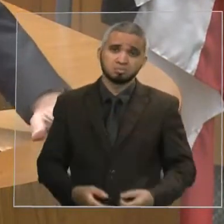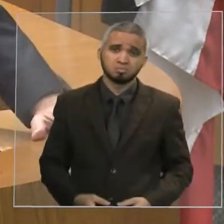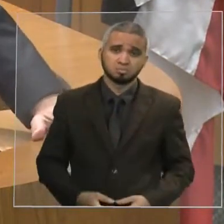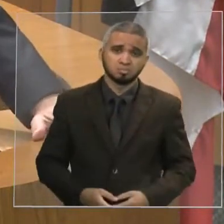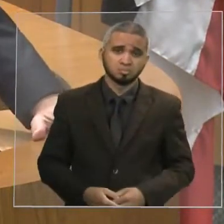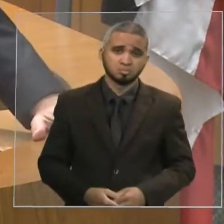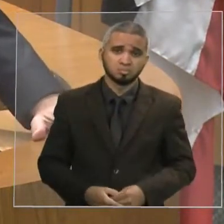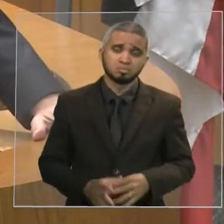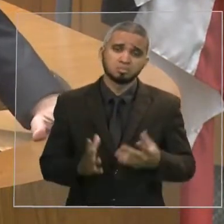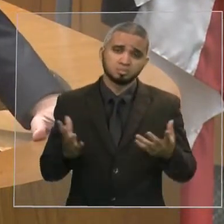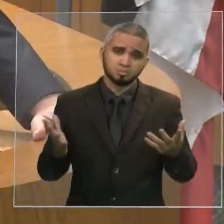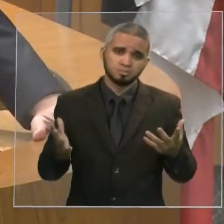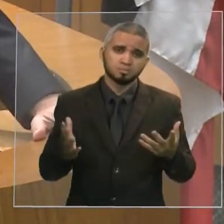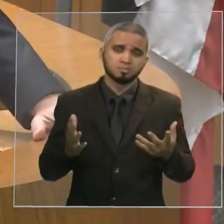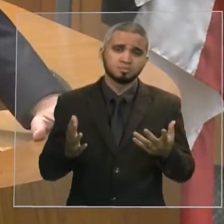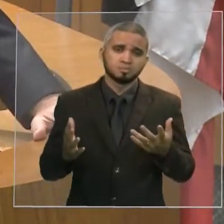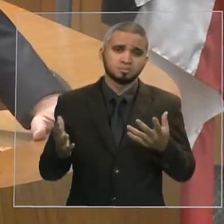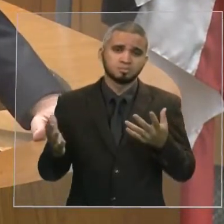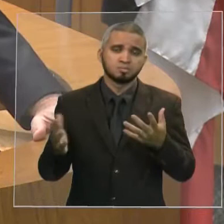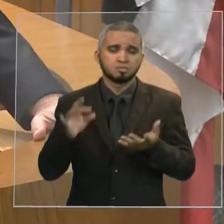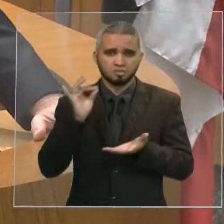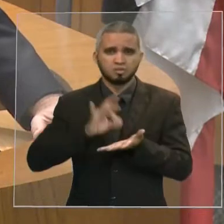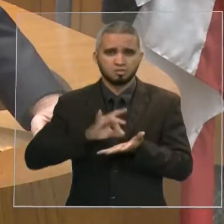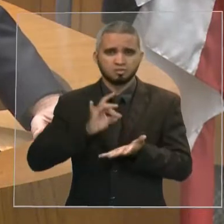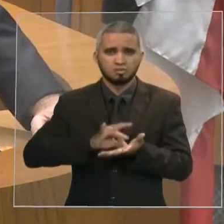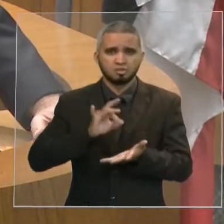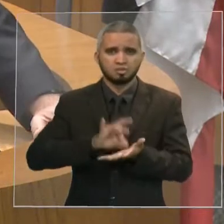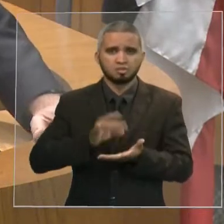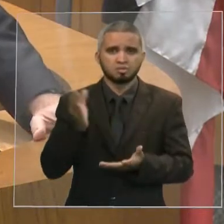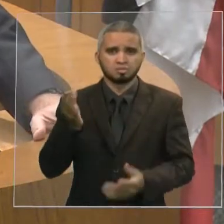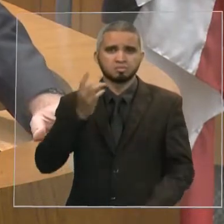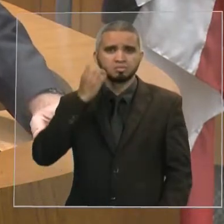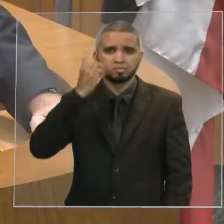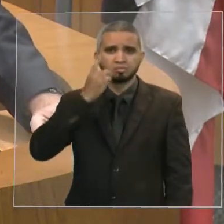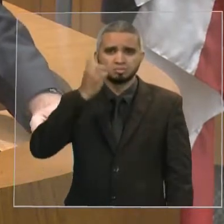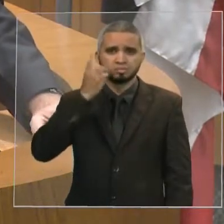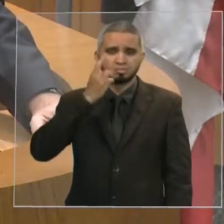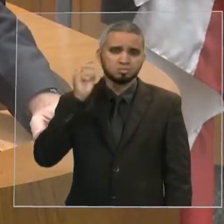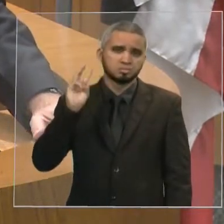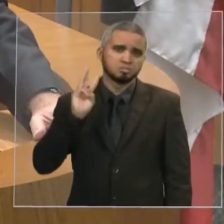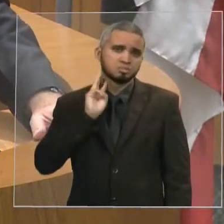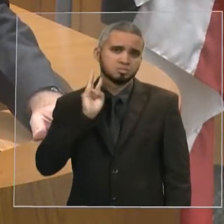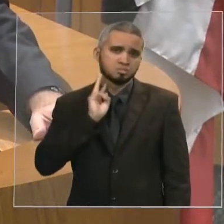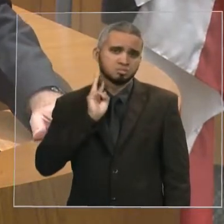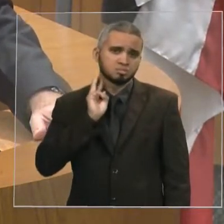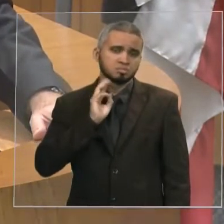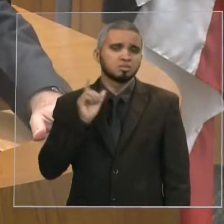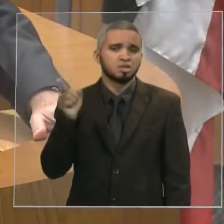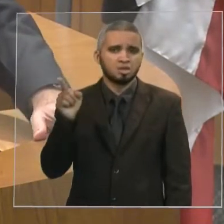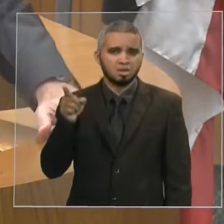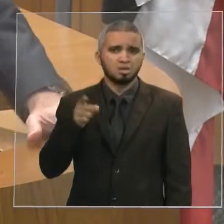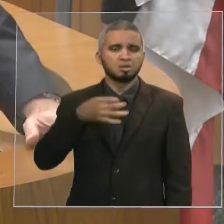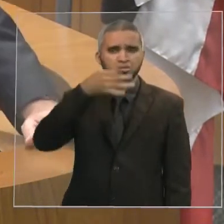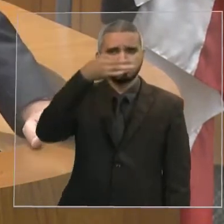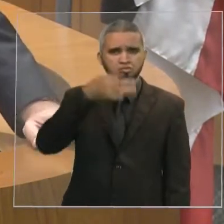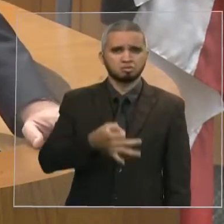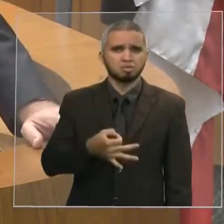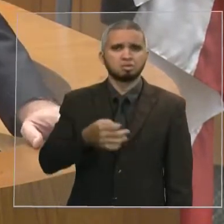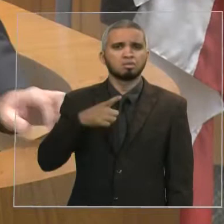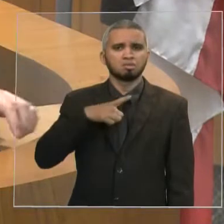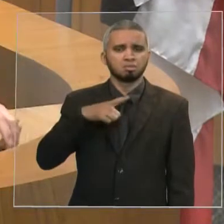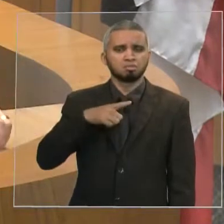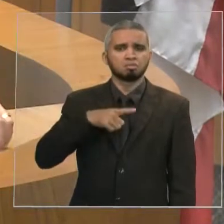Bom, é bem verdade que o deputado Wellington do Curso é um deputado combatente, é